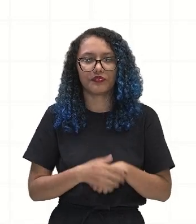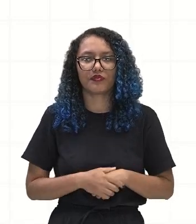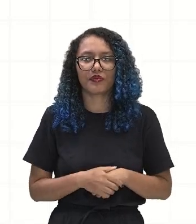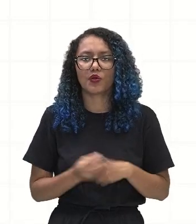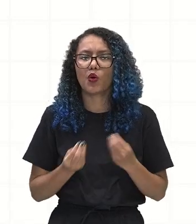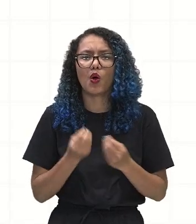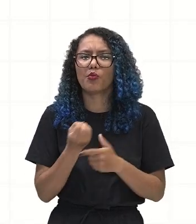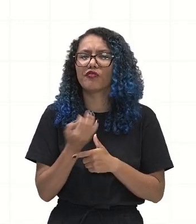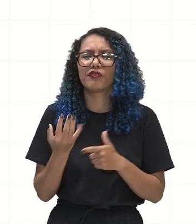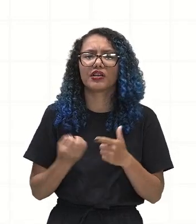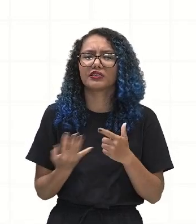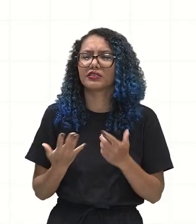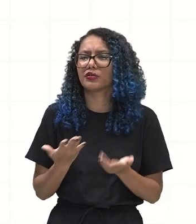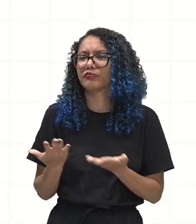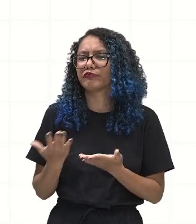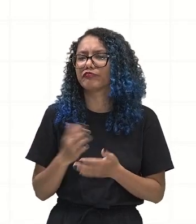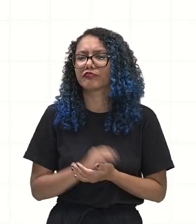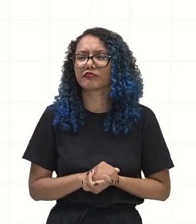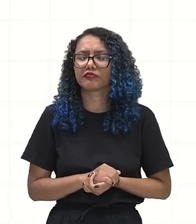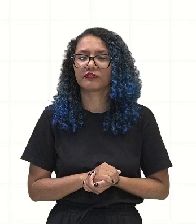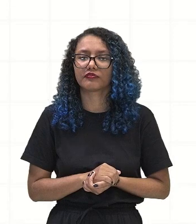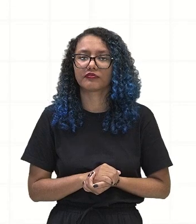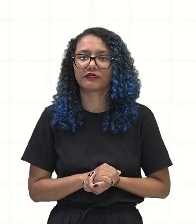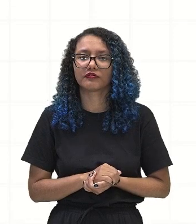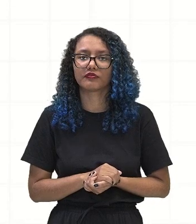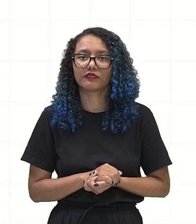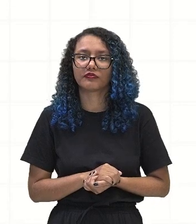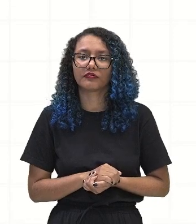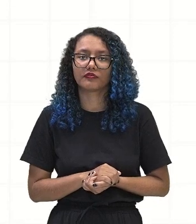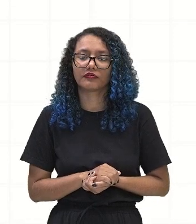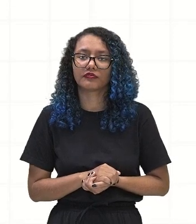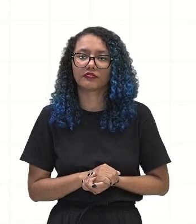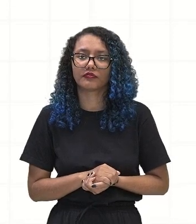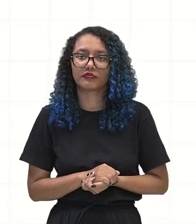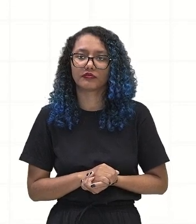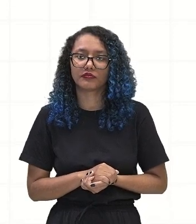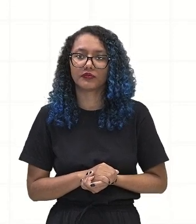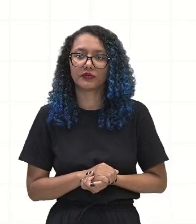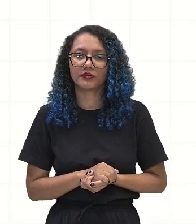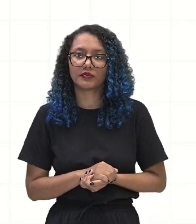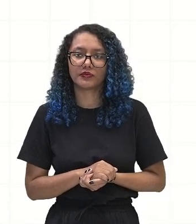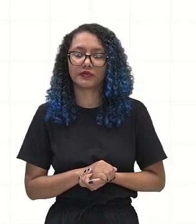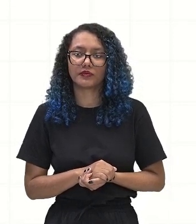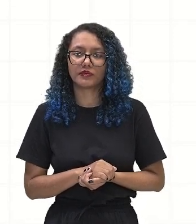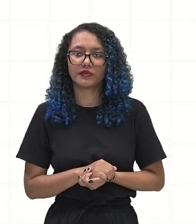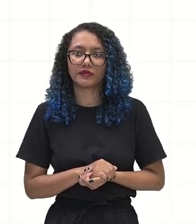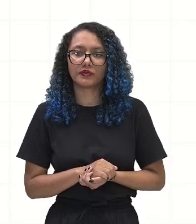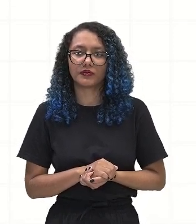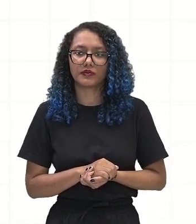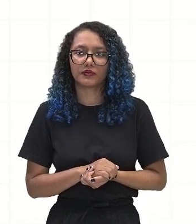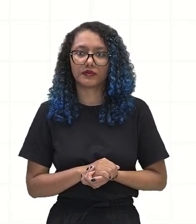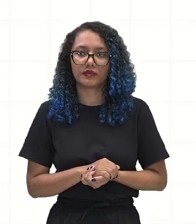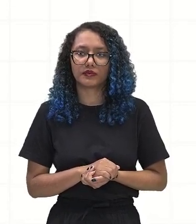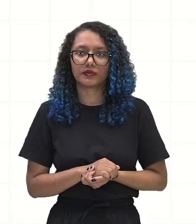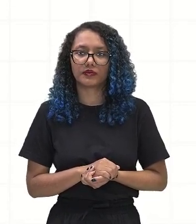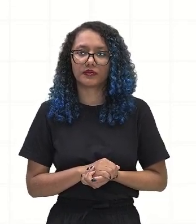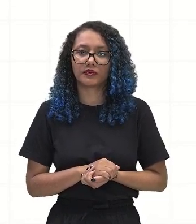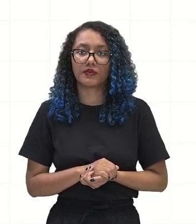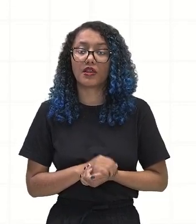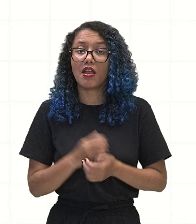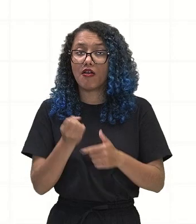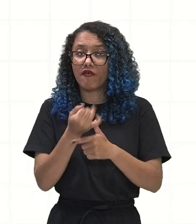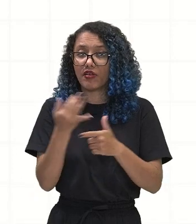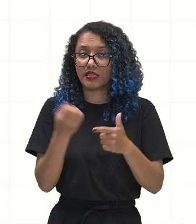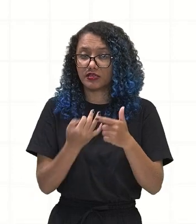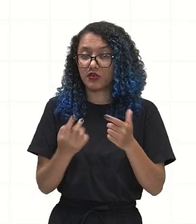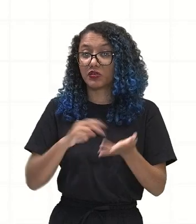de fração, que interessante. Na forma de fração, tá? O que é aqui que é a fração aqui, ó? É uma divisão,